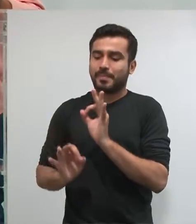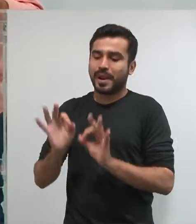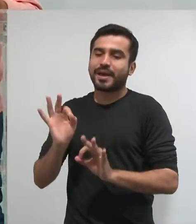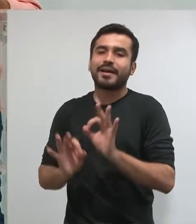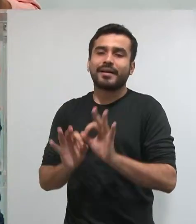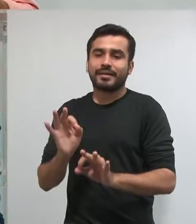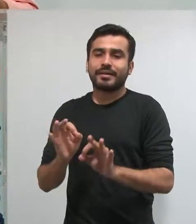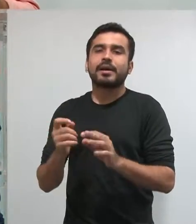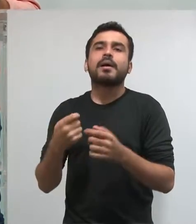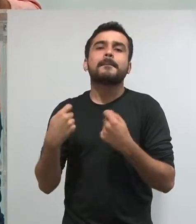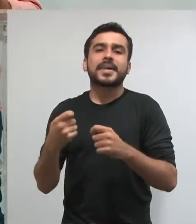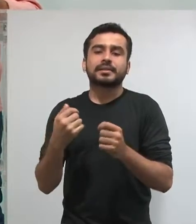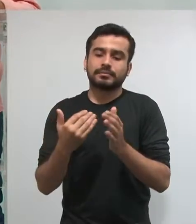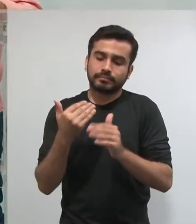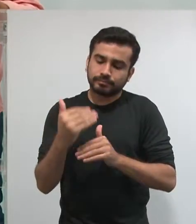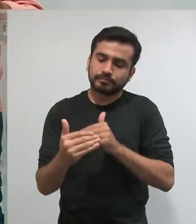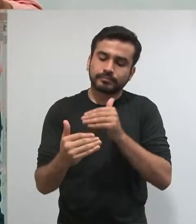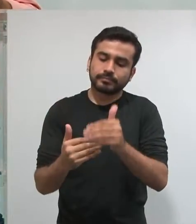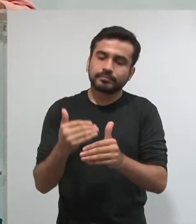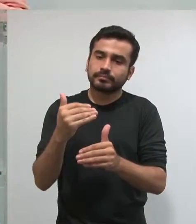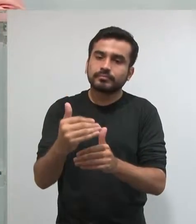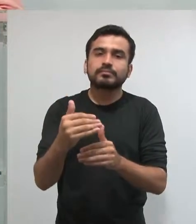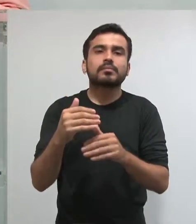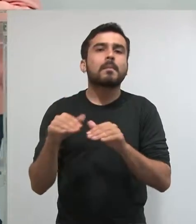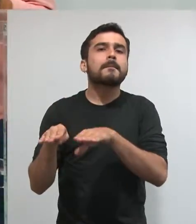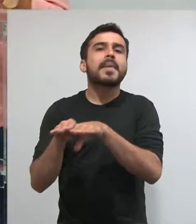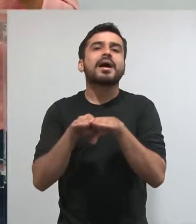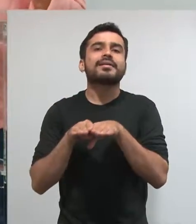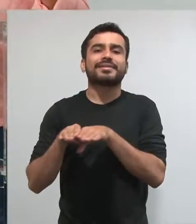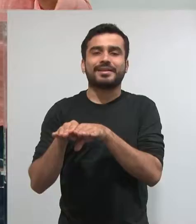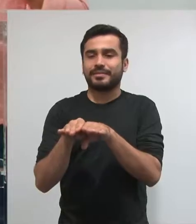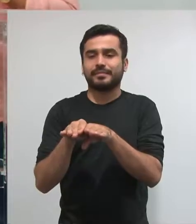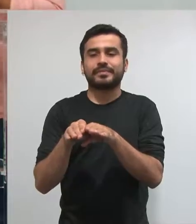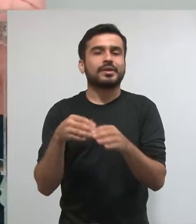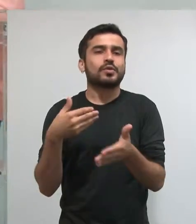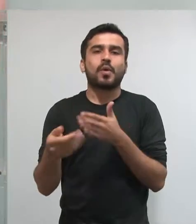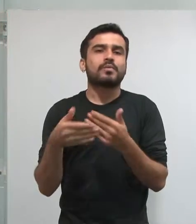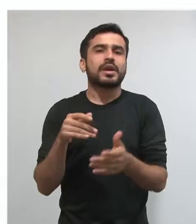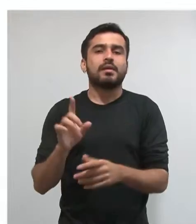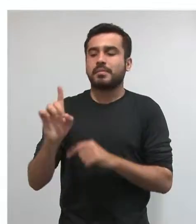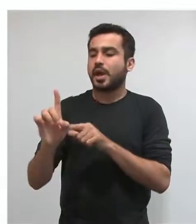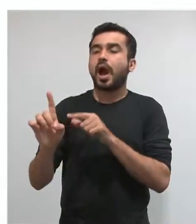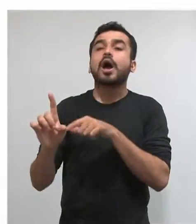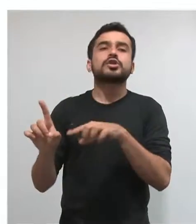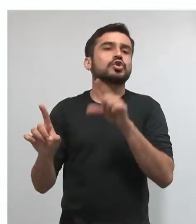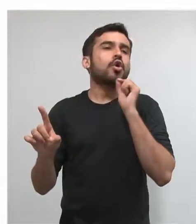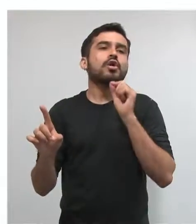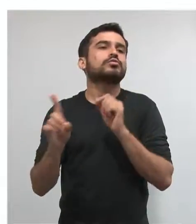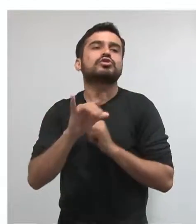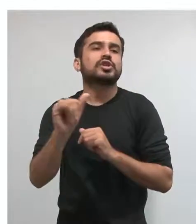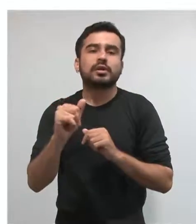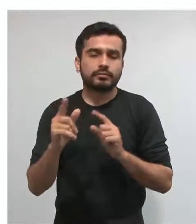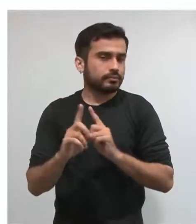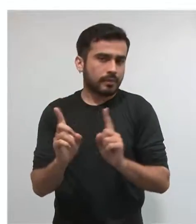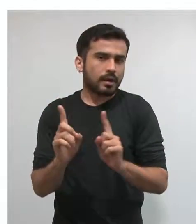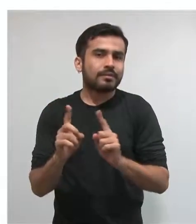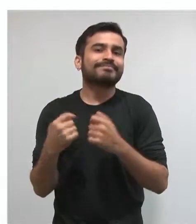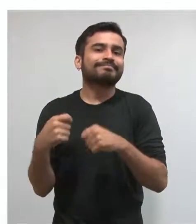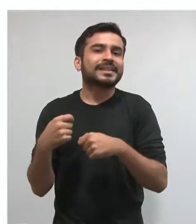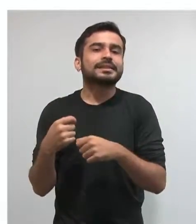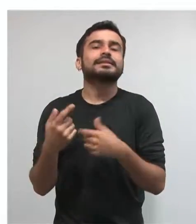precisa ser regular. Ele precisa ter uma regularidade, ele não pode ser a bel prazer de quem está comandando aquele processo. Ele